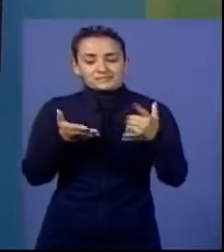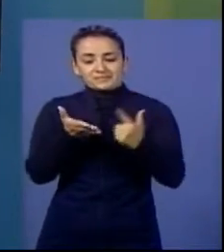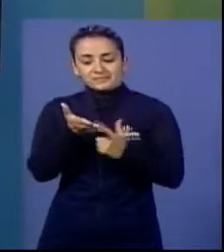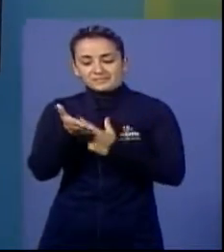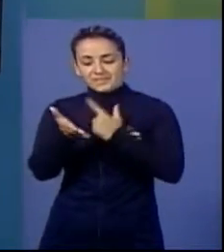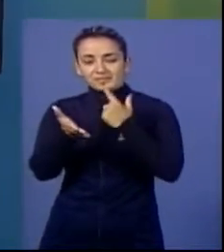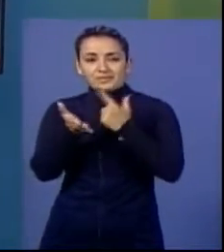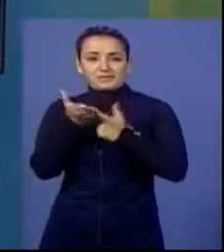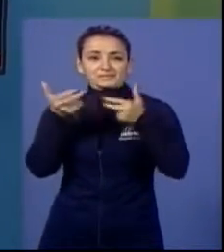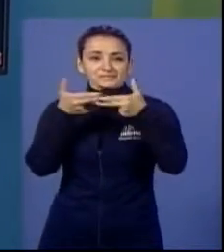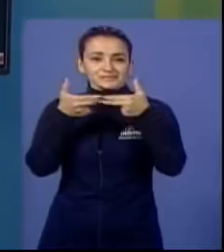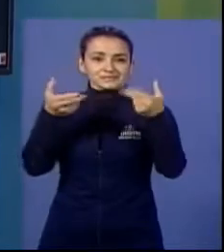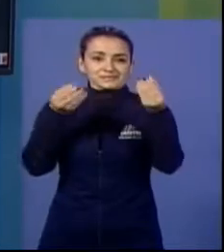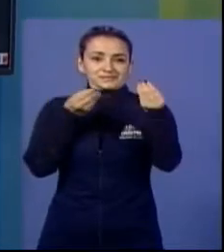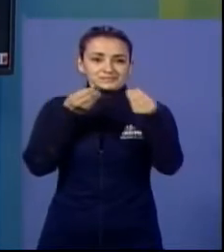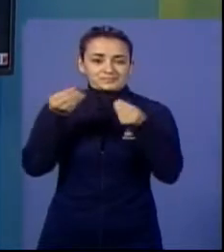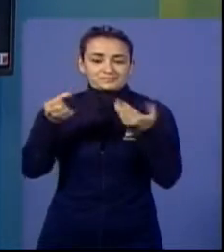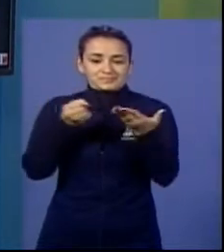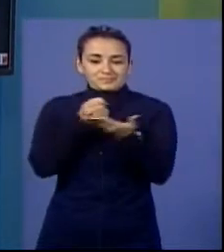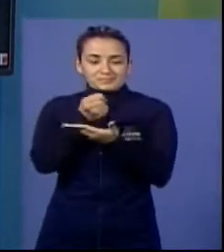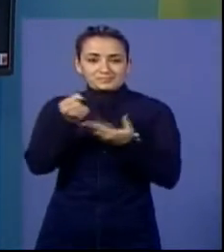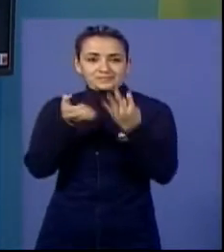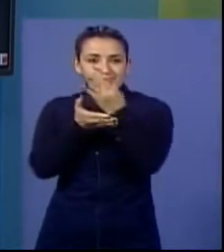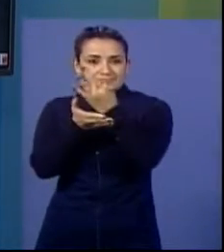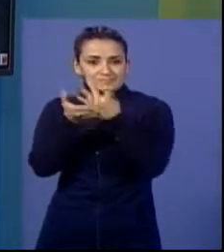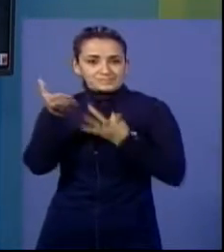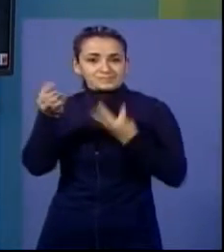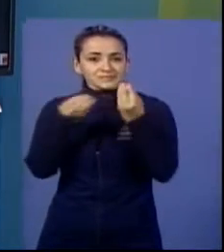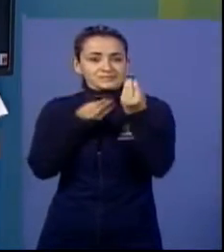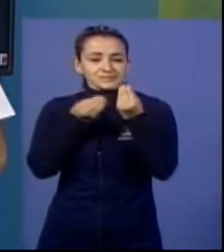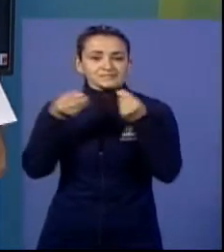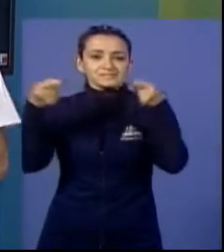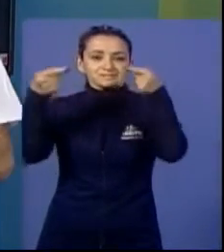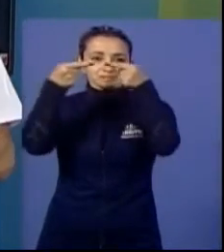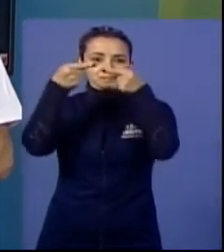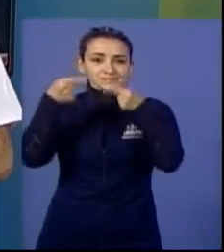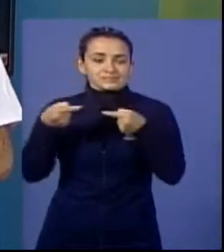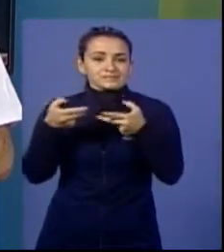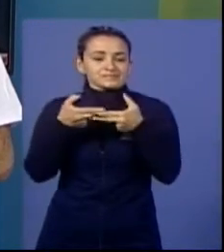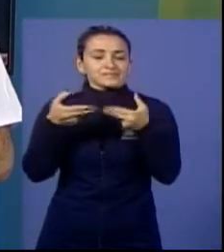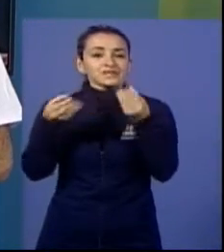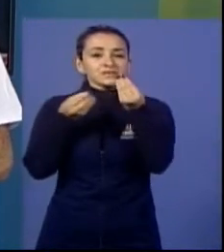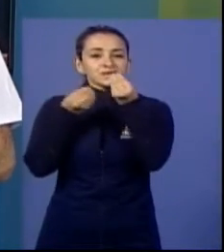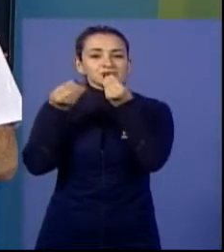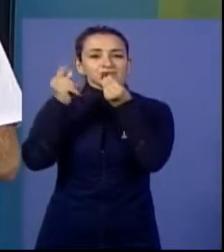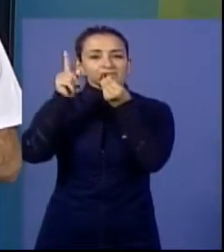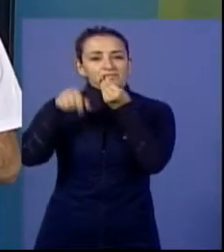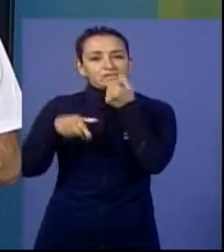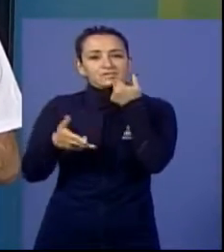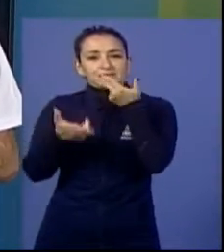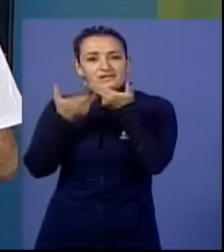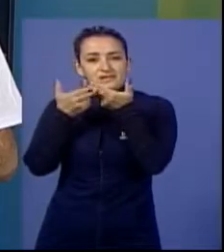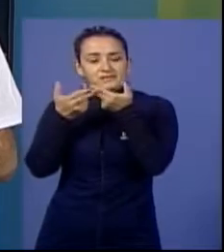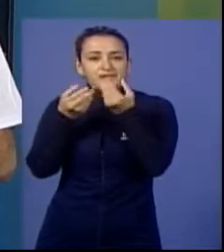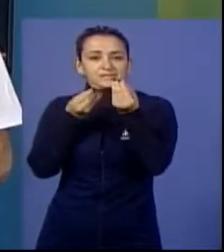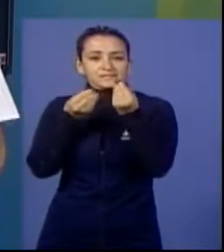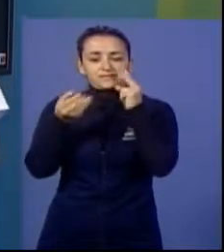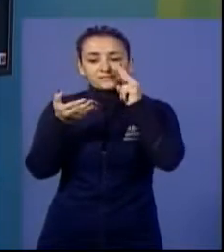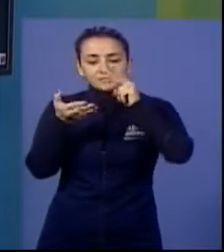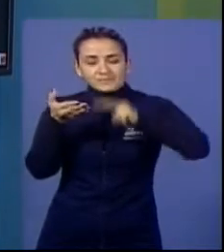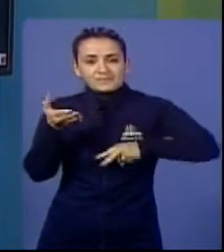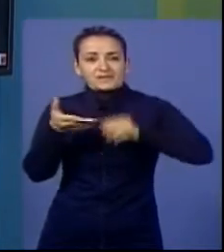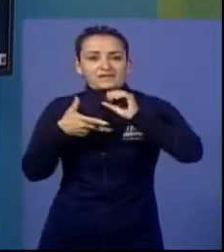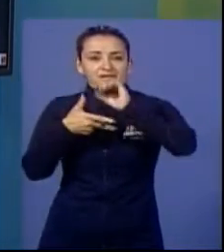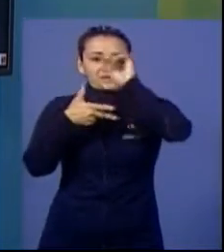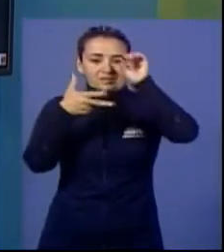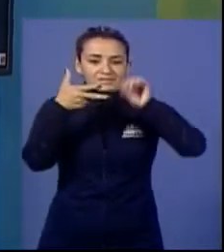ali, base, texto para você, teste, vá fazendo exercícios, pega os exercícios do Enem, dá uma analisada no que aparece sobre isso.